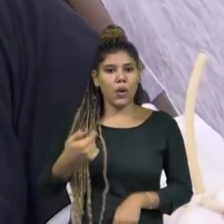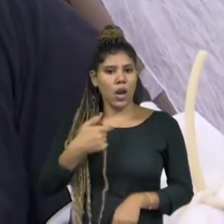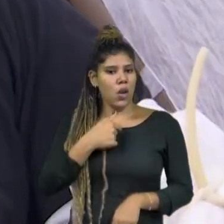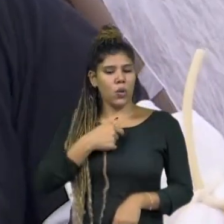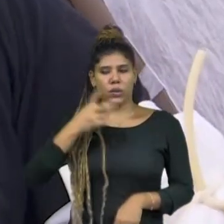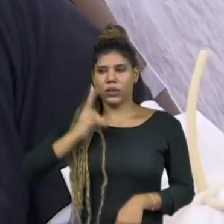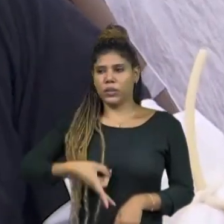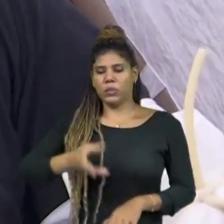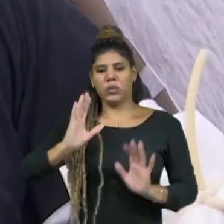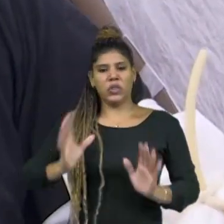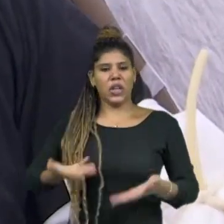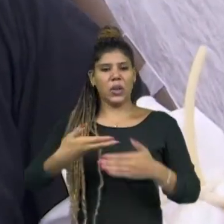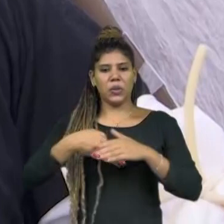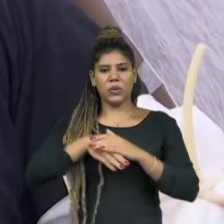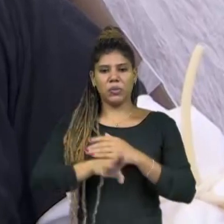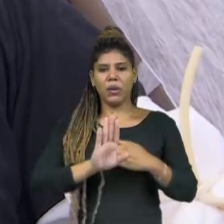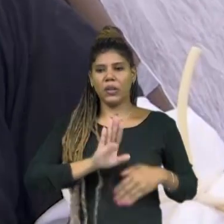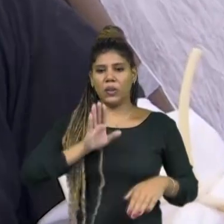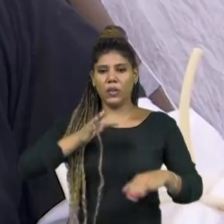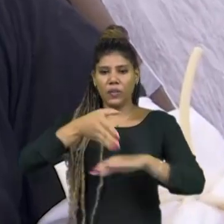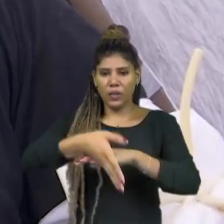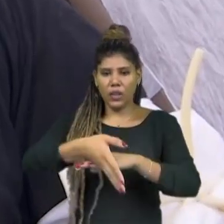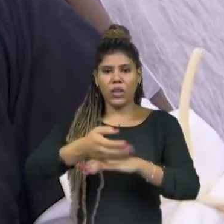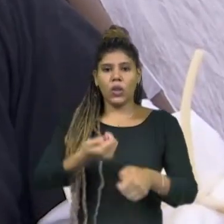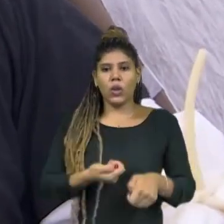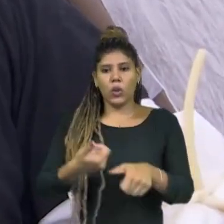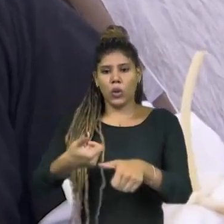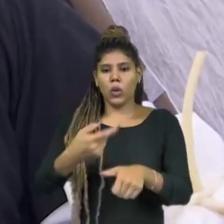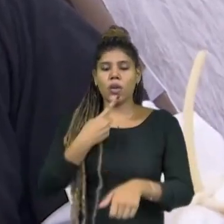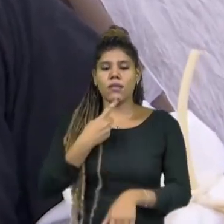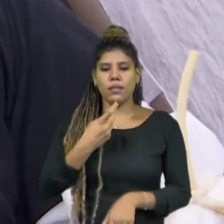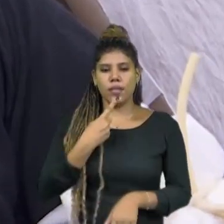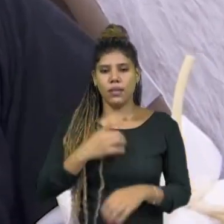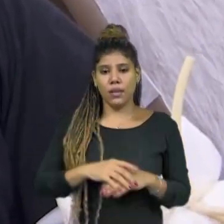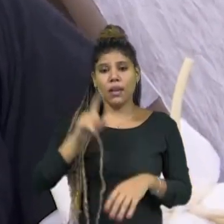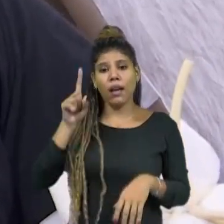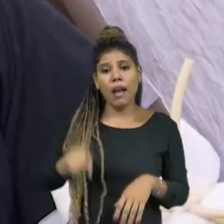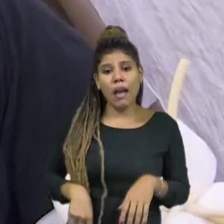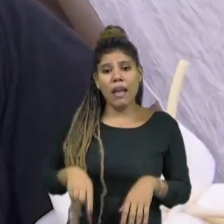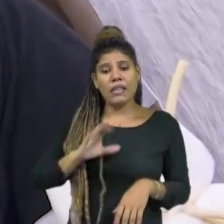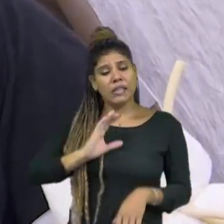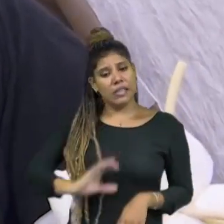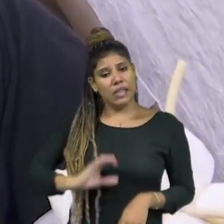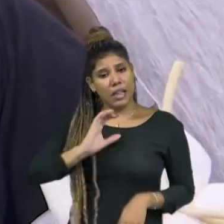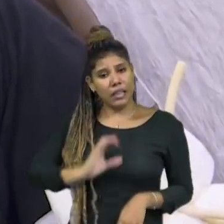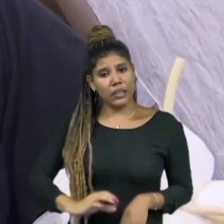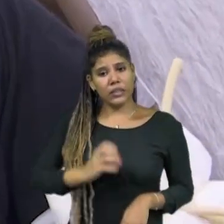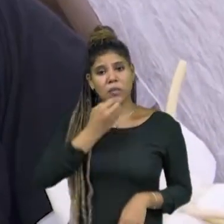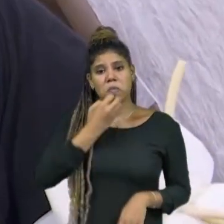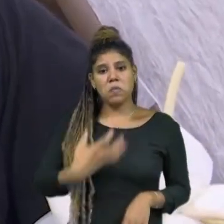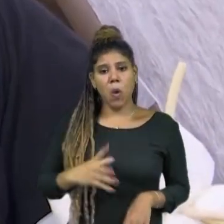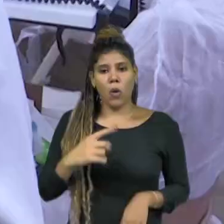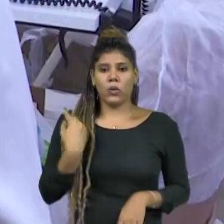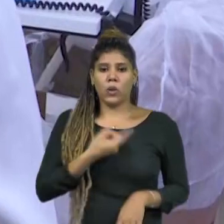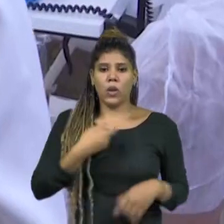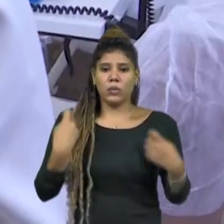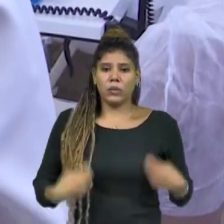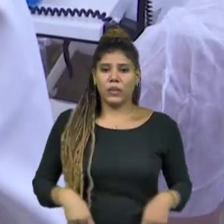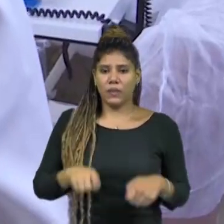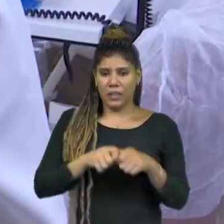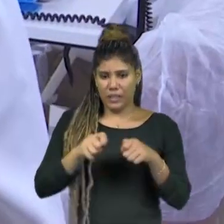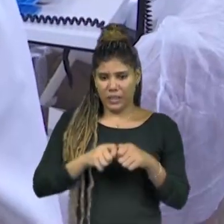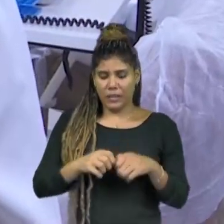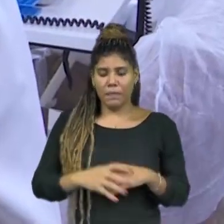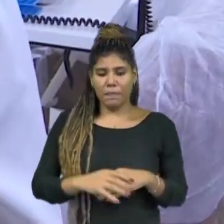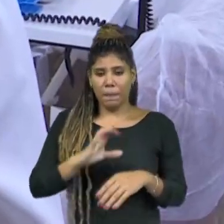essa doação de sangue. É o primeiro ato assim, de cidadania que a gente deve fazer, né? Todos nós. A